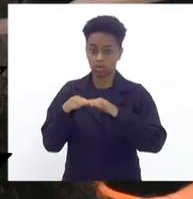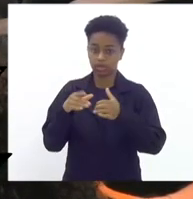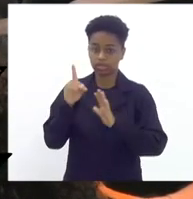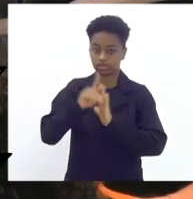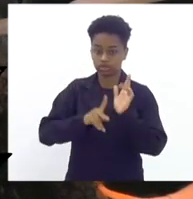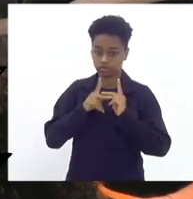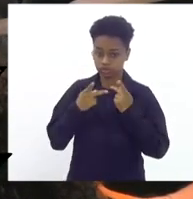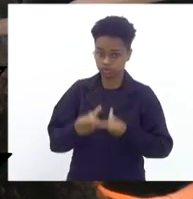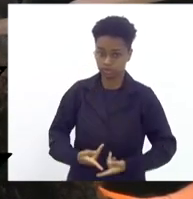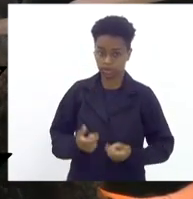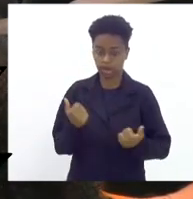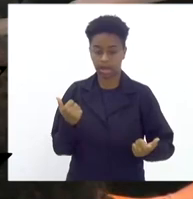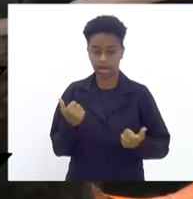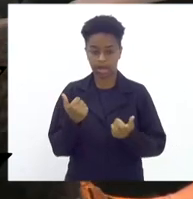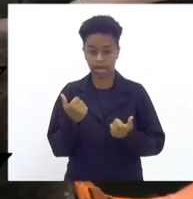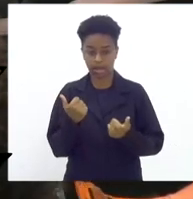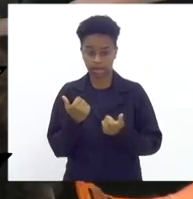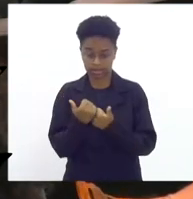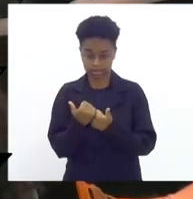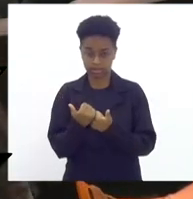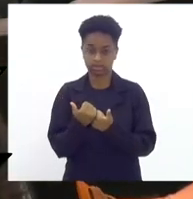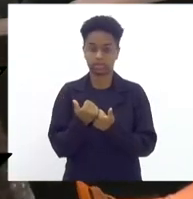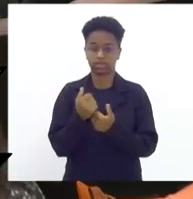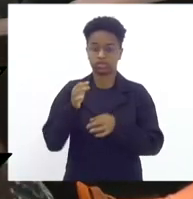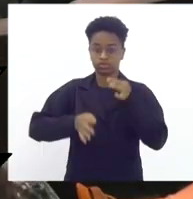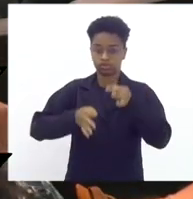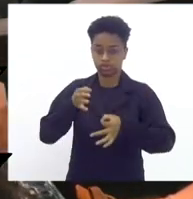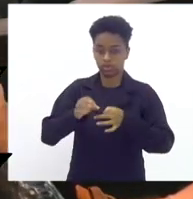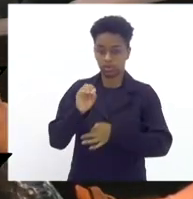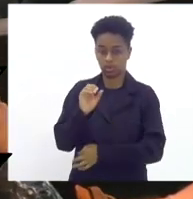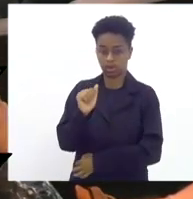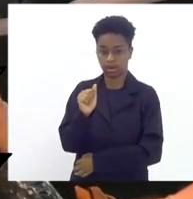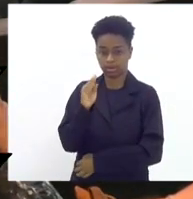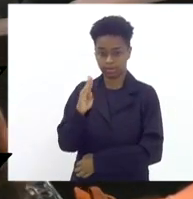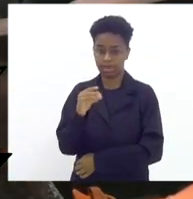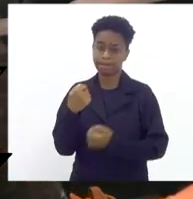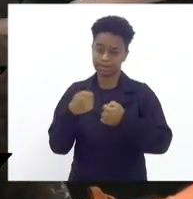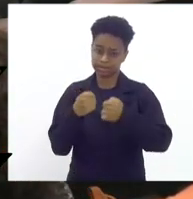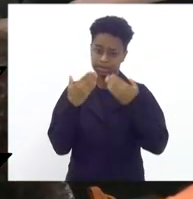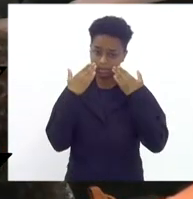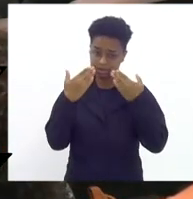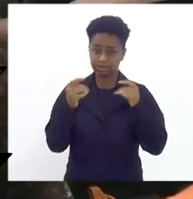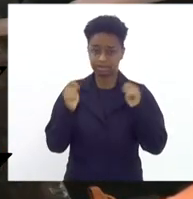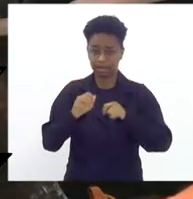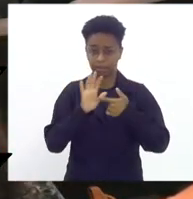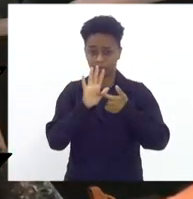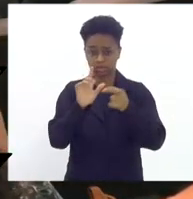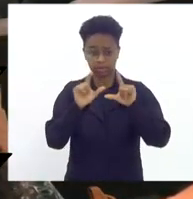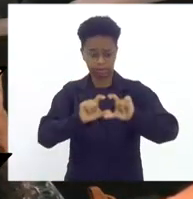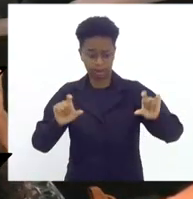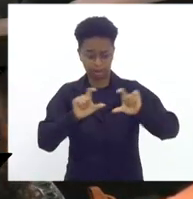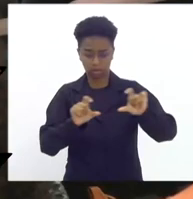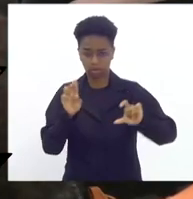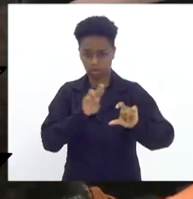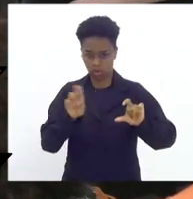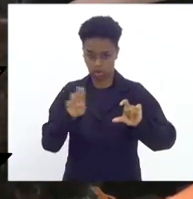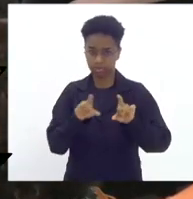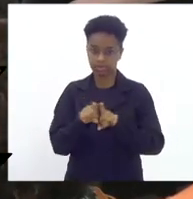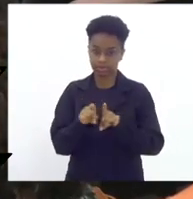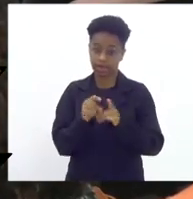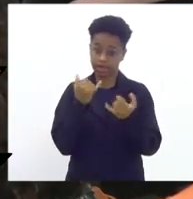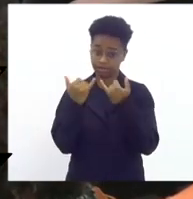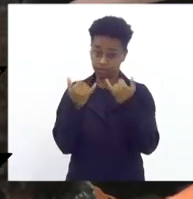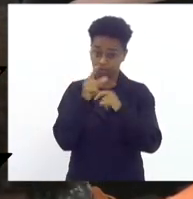direitos humanas e assistência judiciária da OAB eu tenho que apresentar para também conseguir aparecer na tv Alerta e seu nome aliás